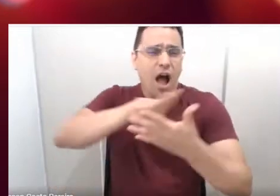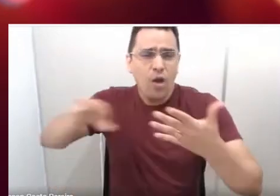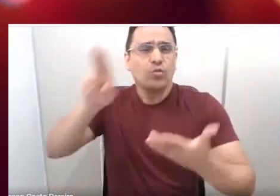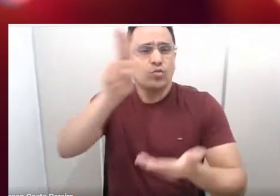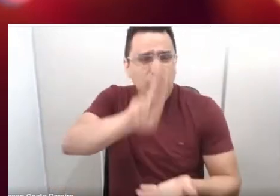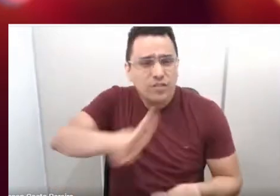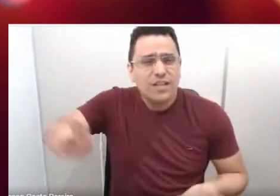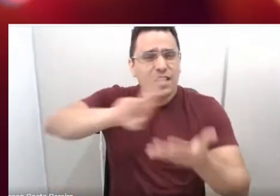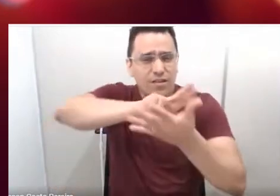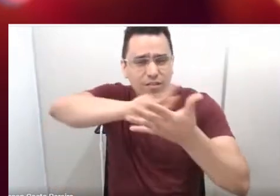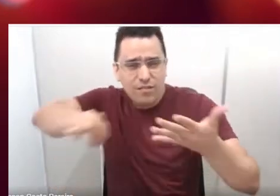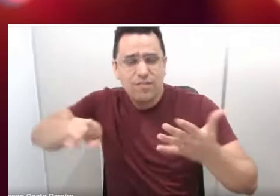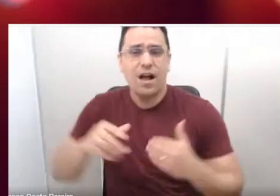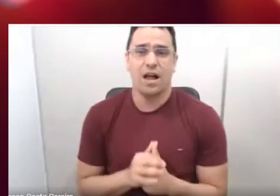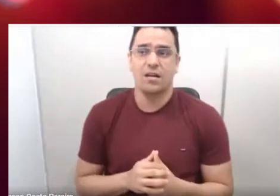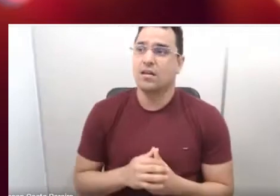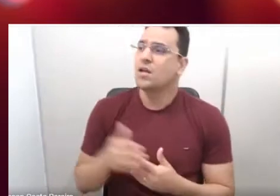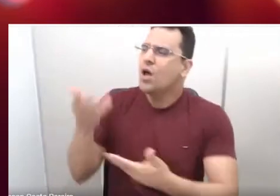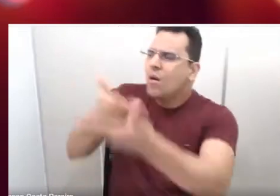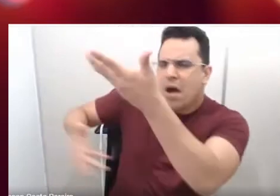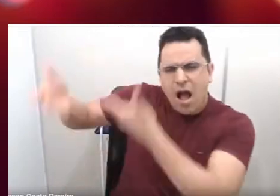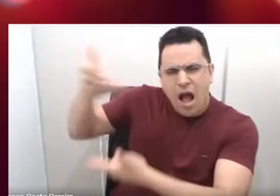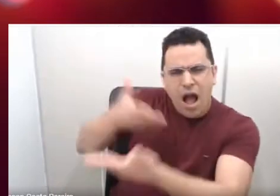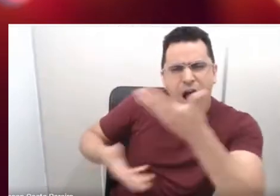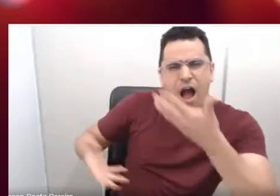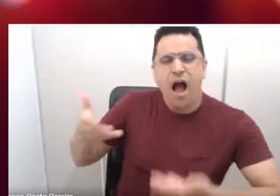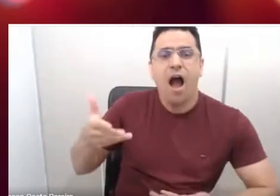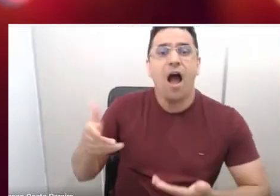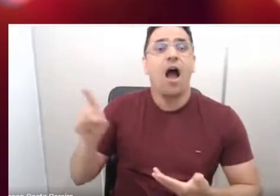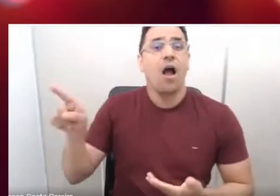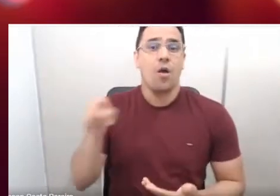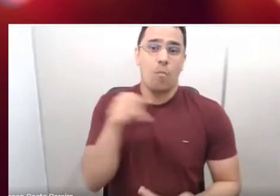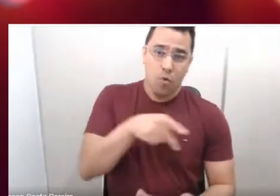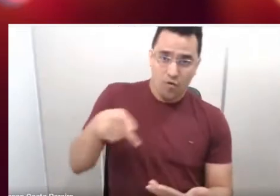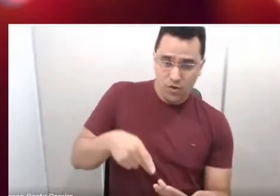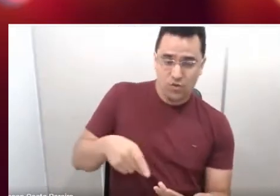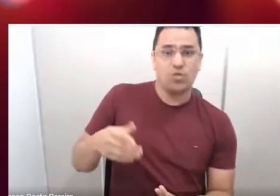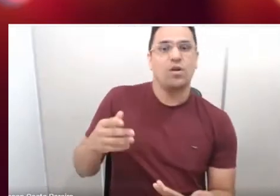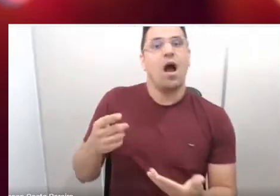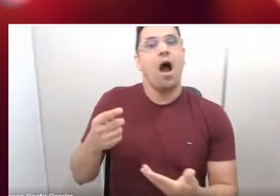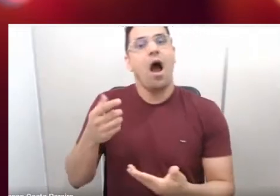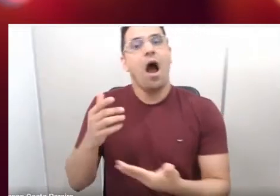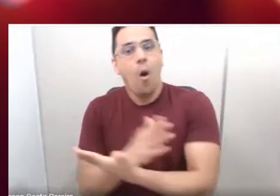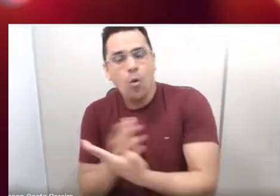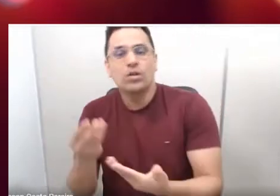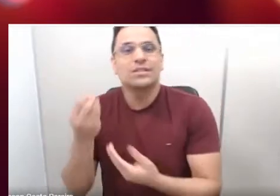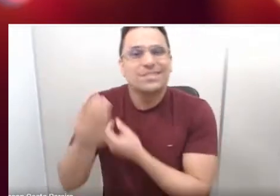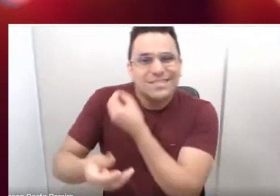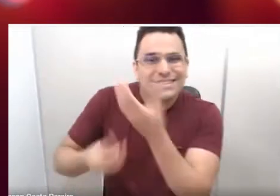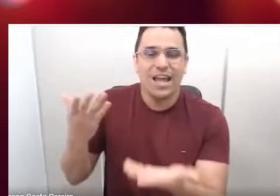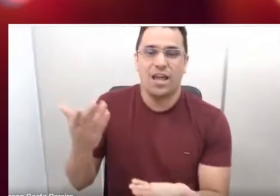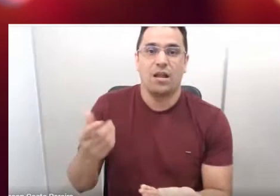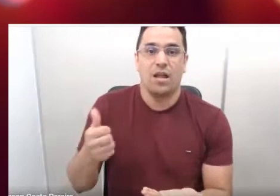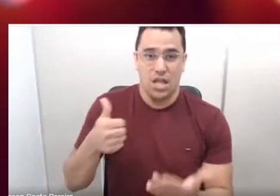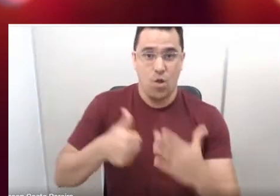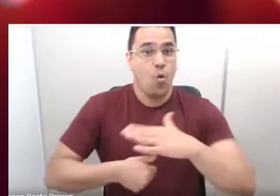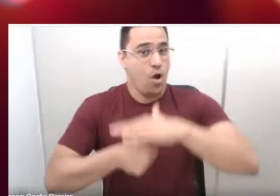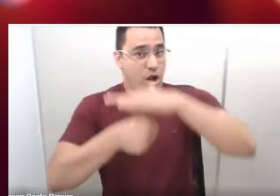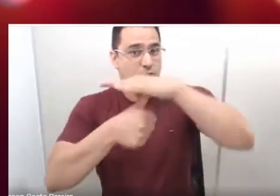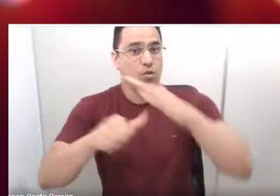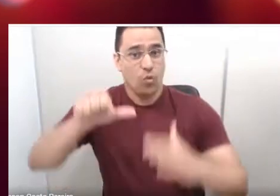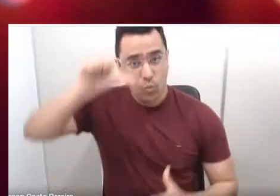de alimentos, cestas básicas que a gente arrecadou com professores, com a própria universidade. O reitor Silvio Puga nos ajudou